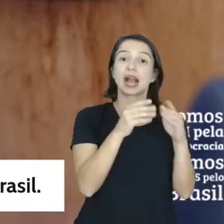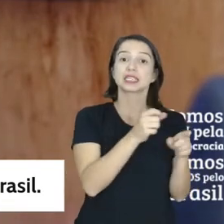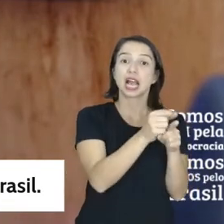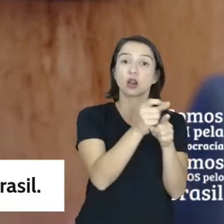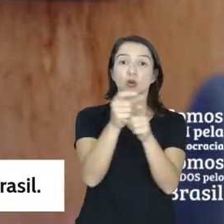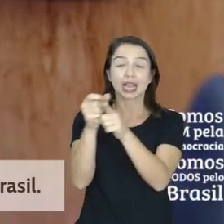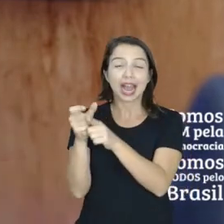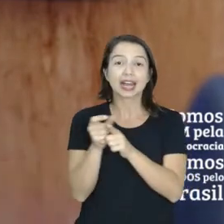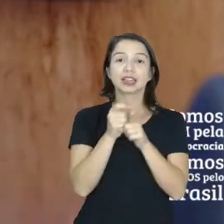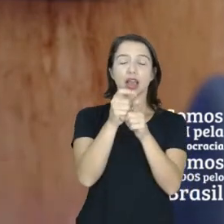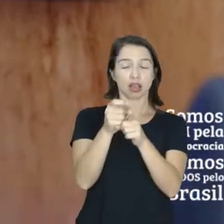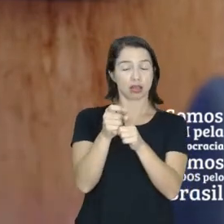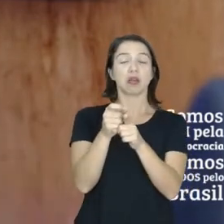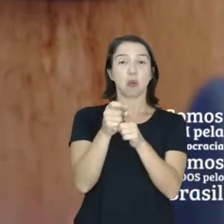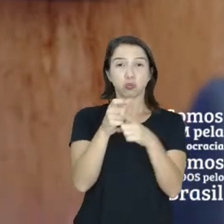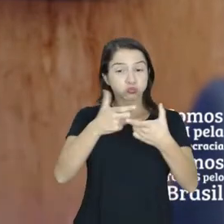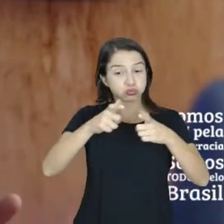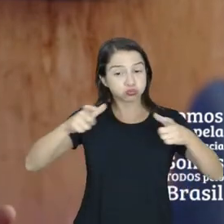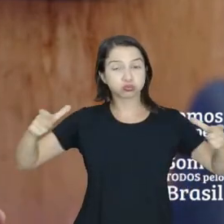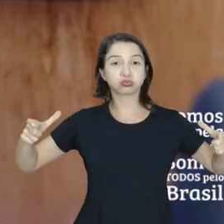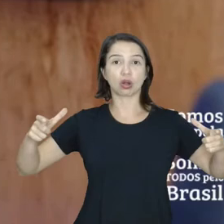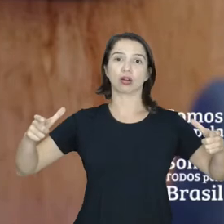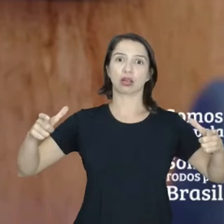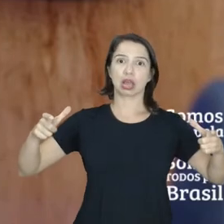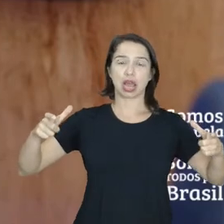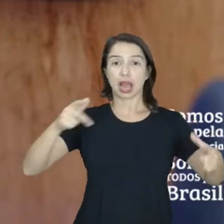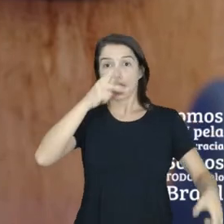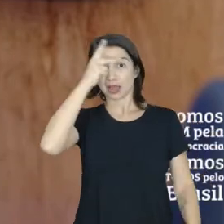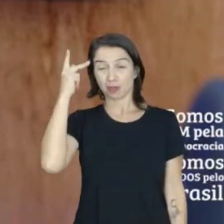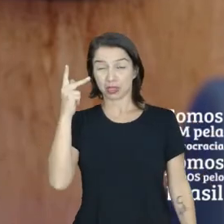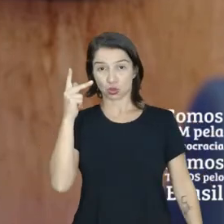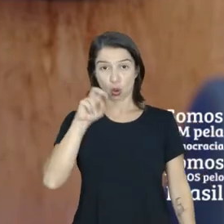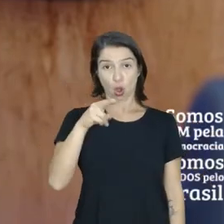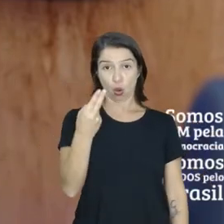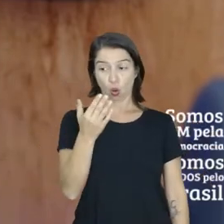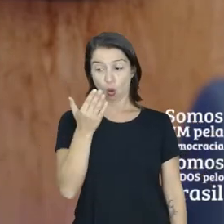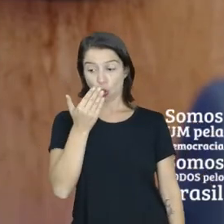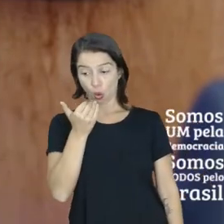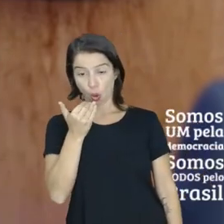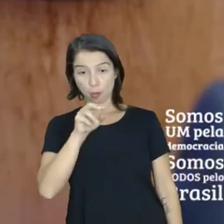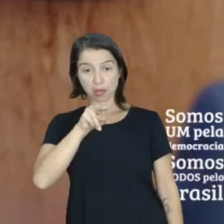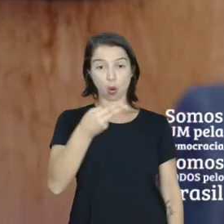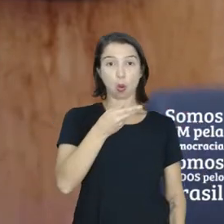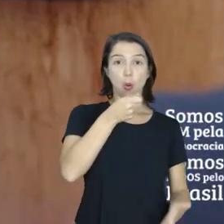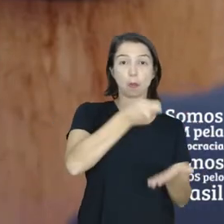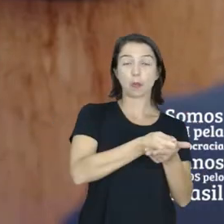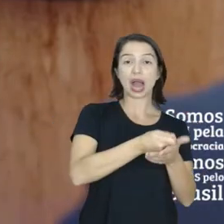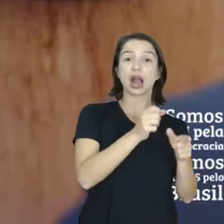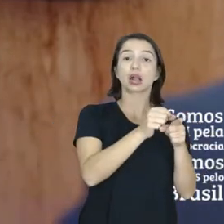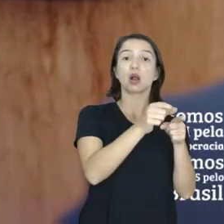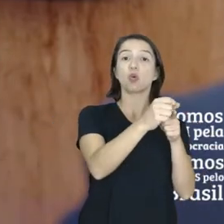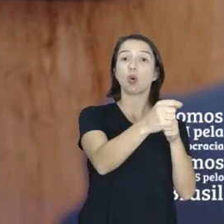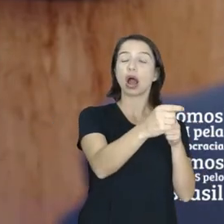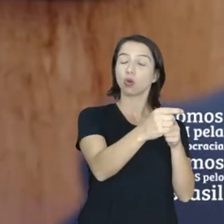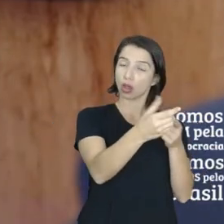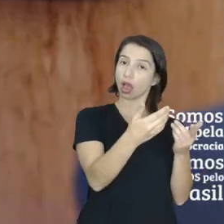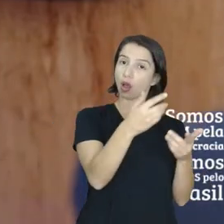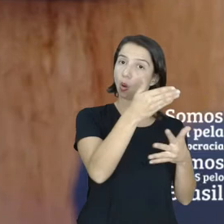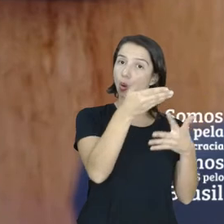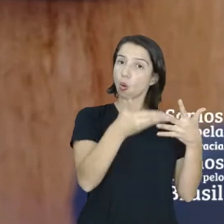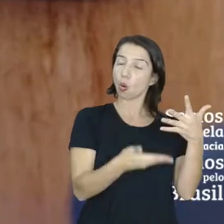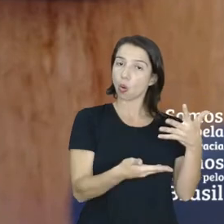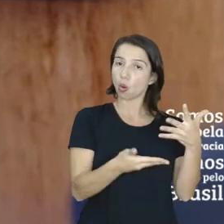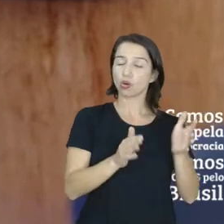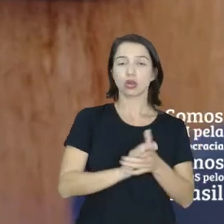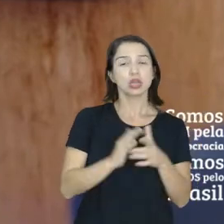como pagar aluguel. Ou come ou paga aluguel. E você tem hoje, Will, 70 milhões de pessoas